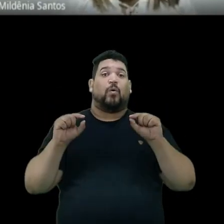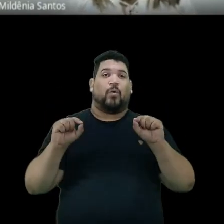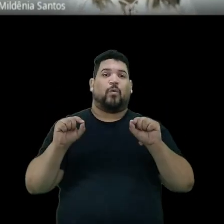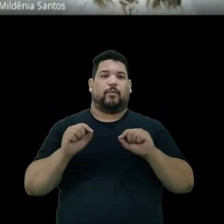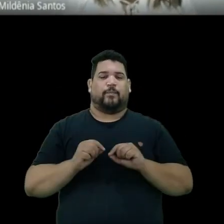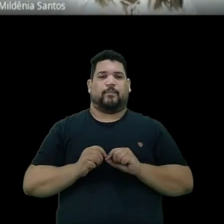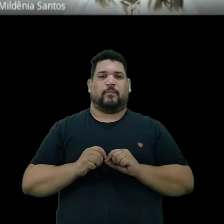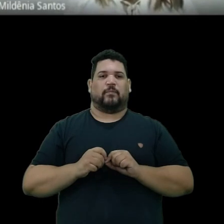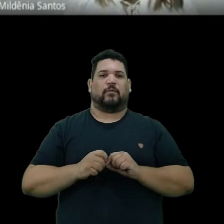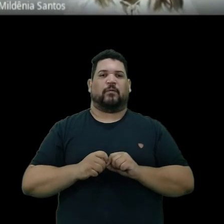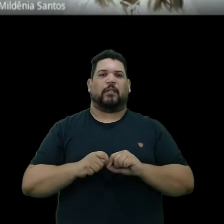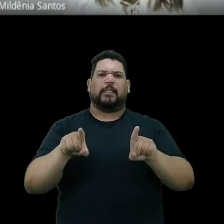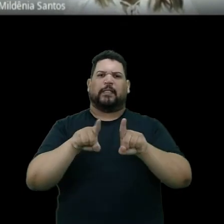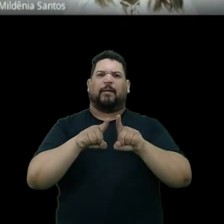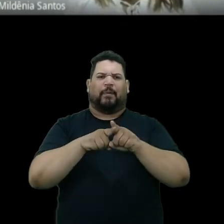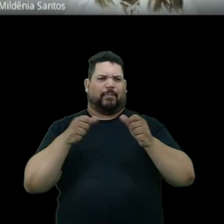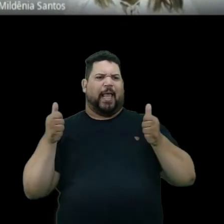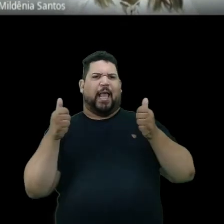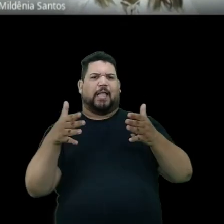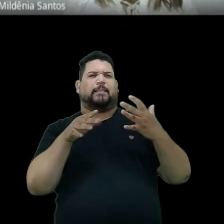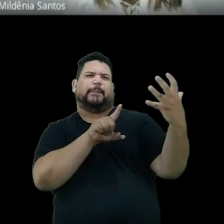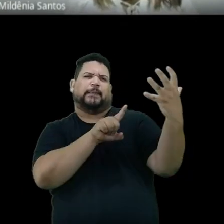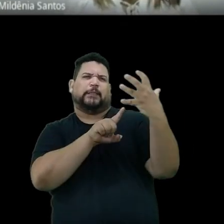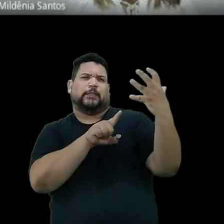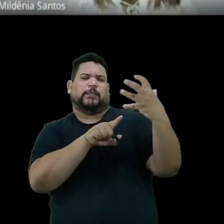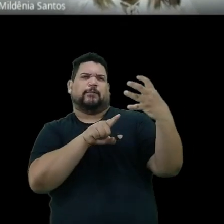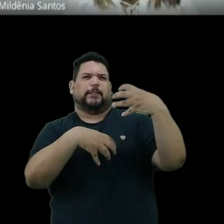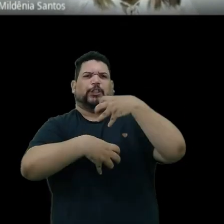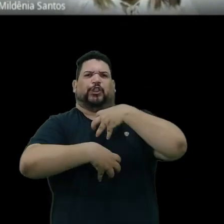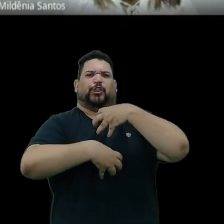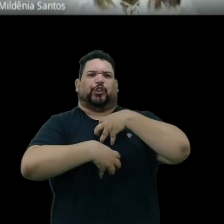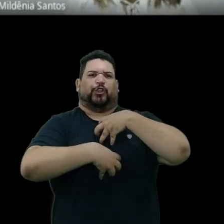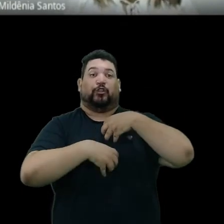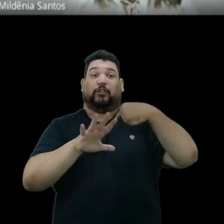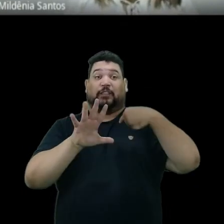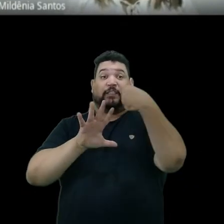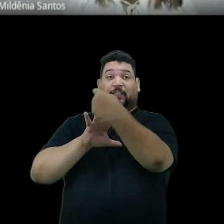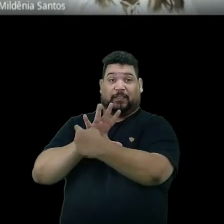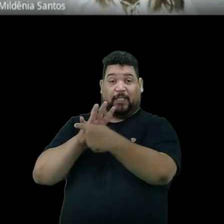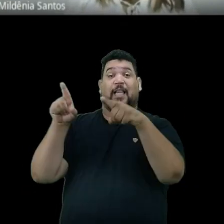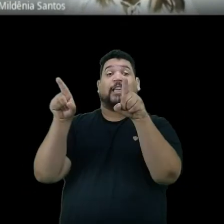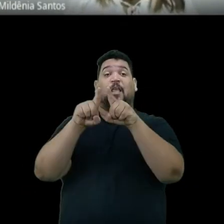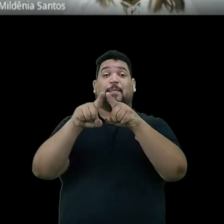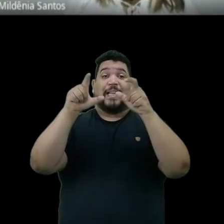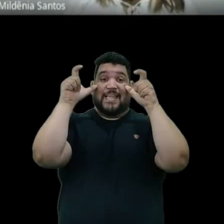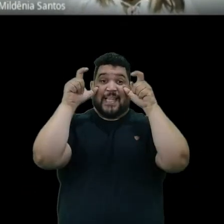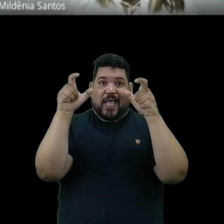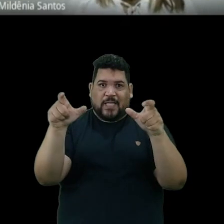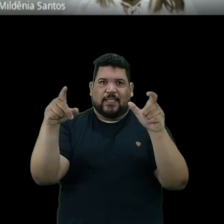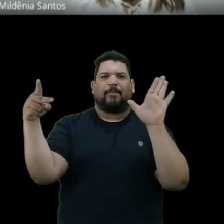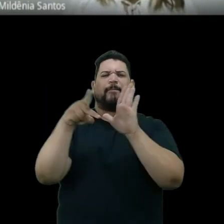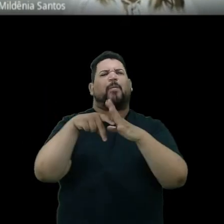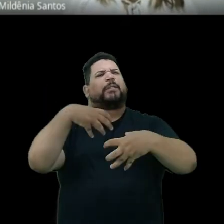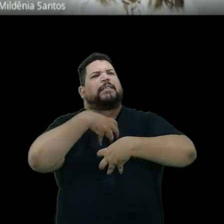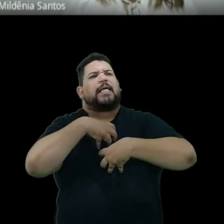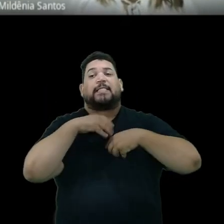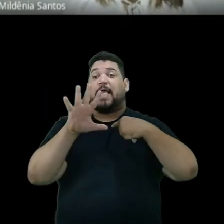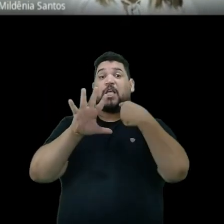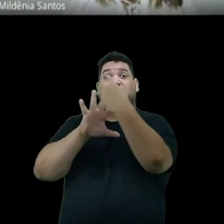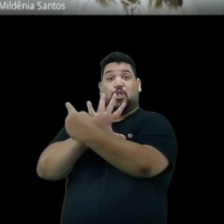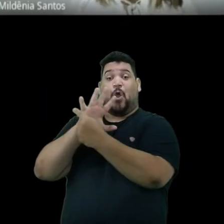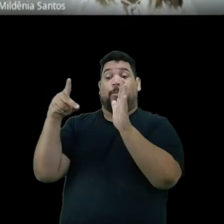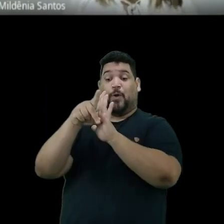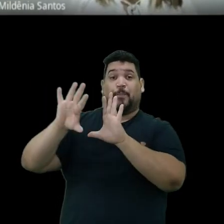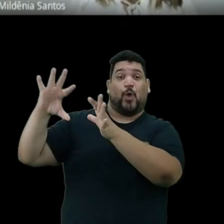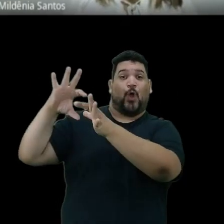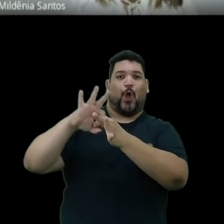hiporreatividade a estímulos sensoriais ou interesses incomuns por aspectos sensoriais do ambiente. Então, pessoas